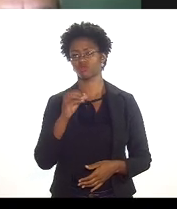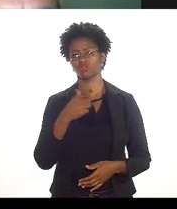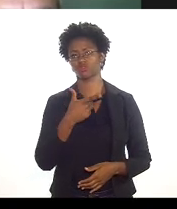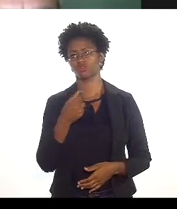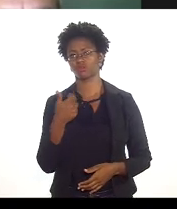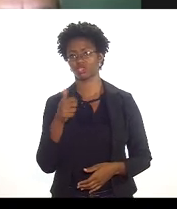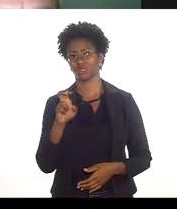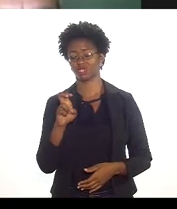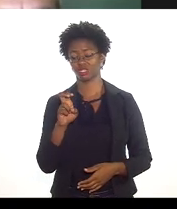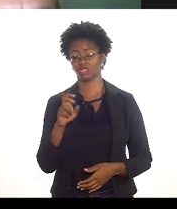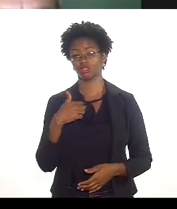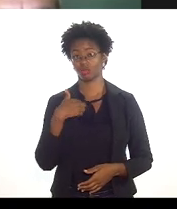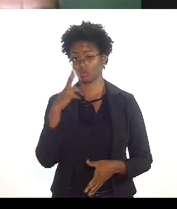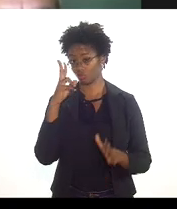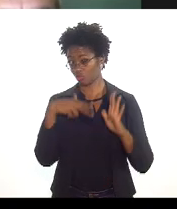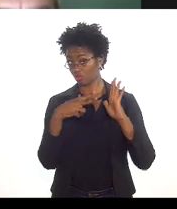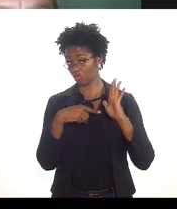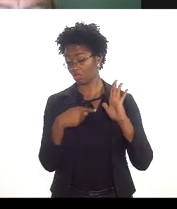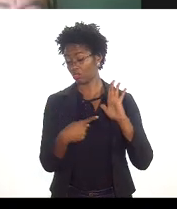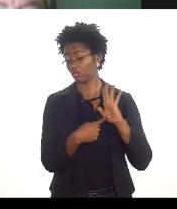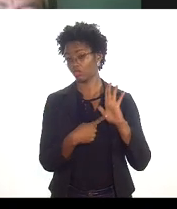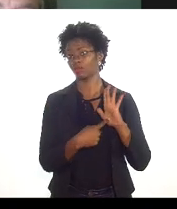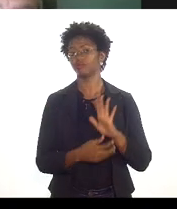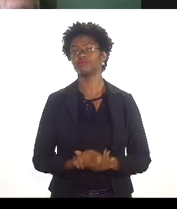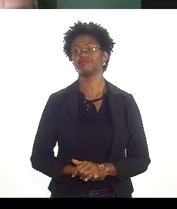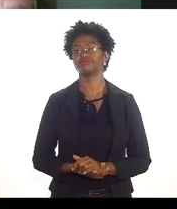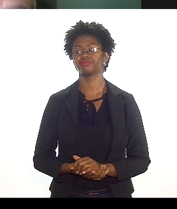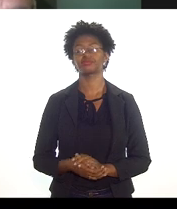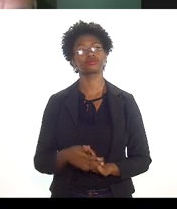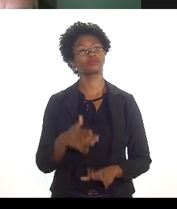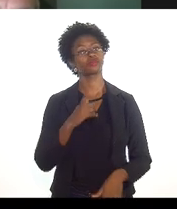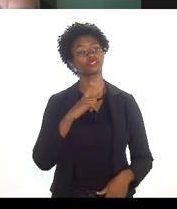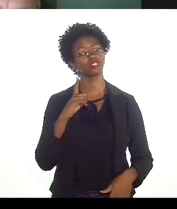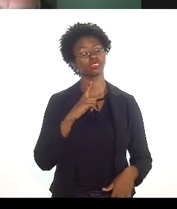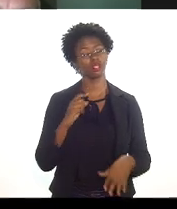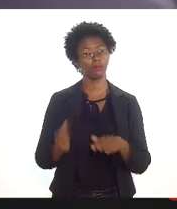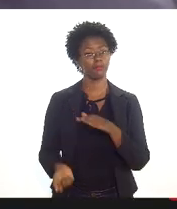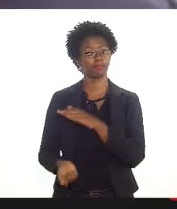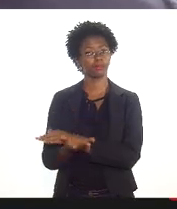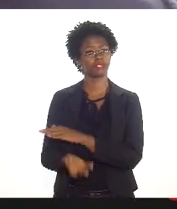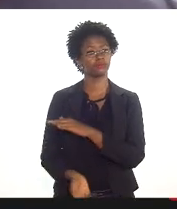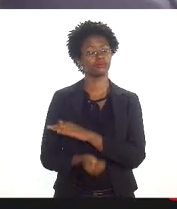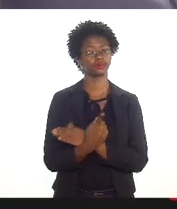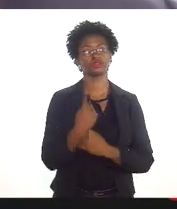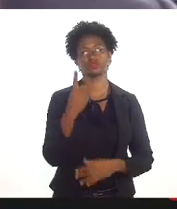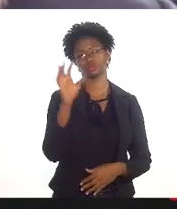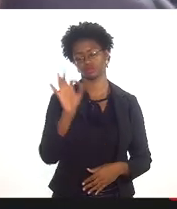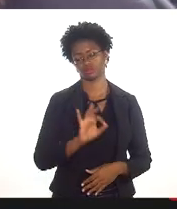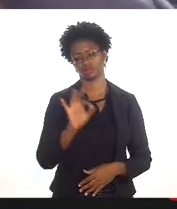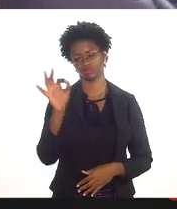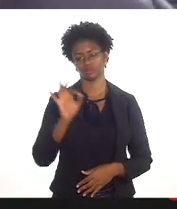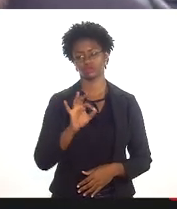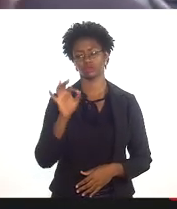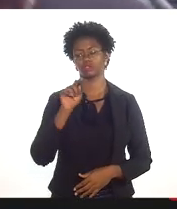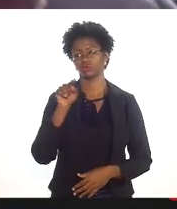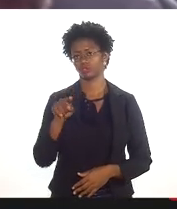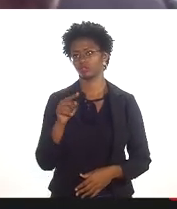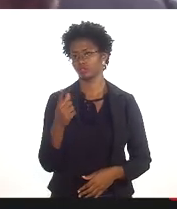aqui, citada como teria sido objeto de propina no valor de 1% desse